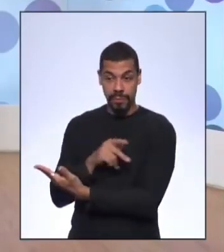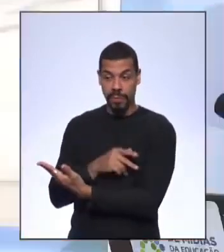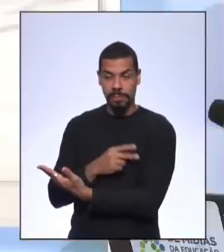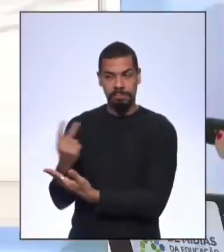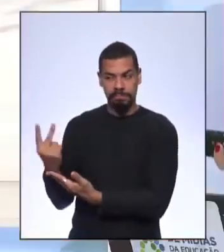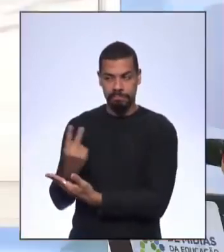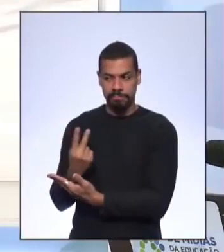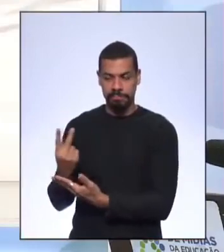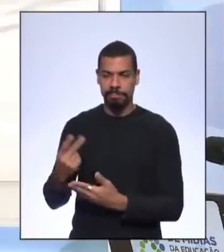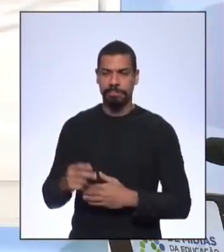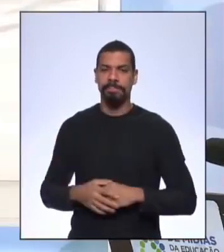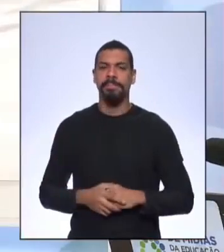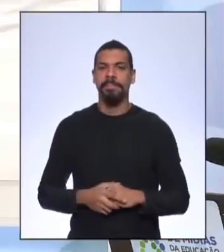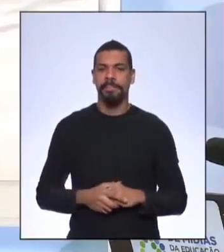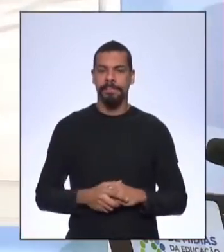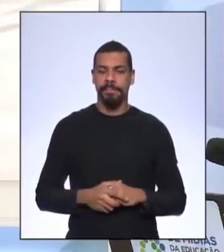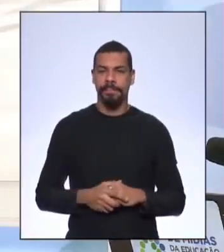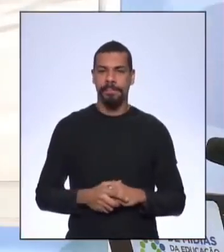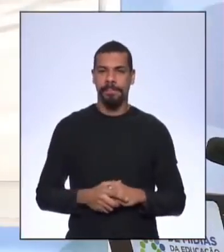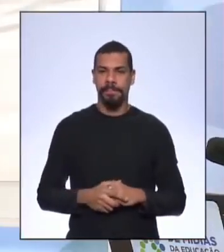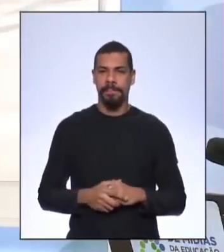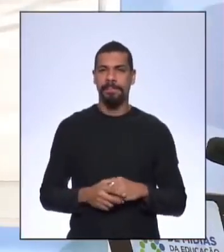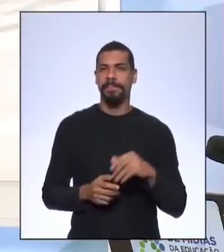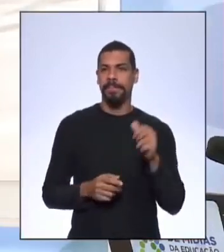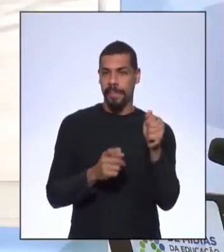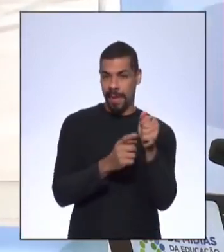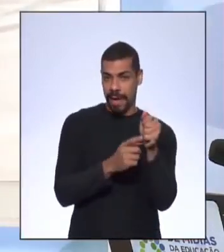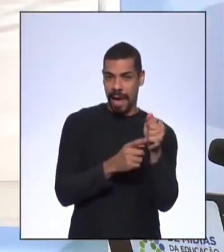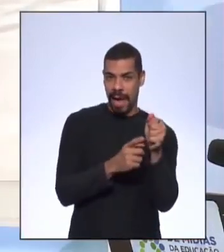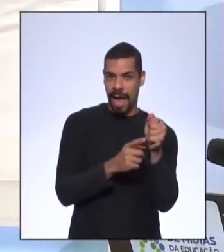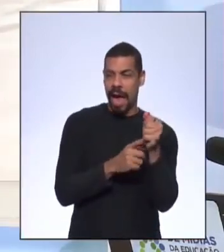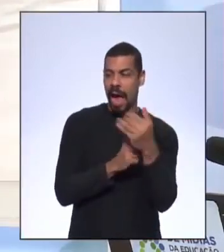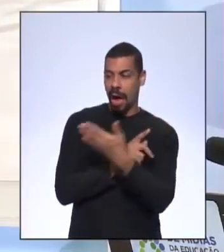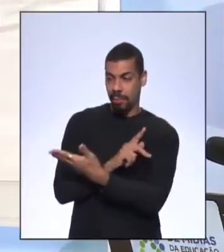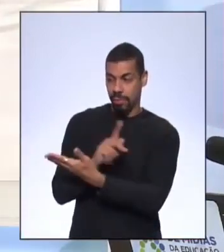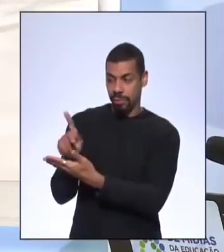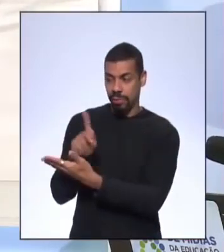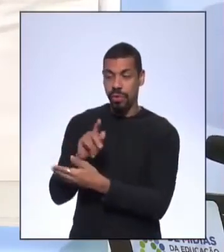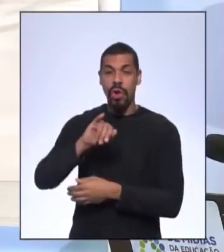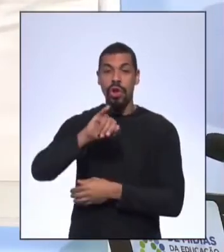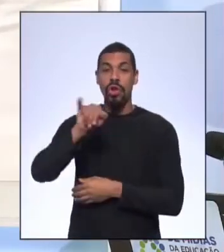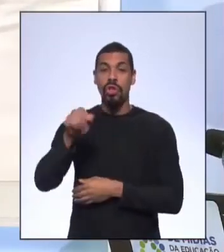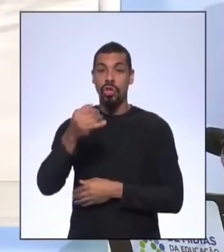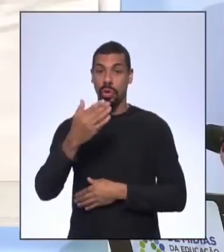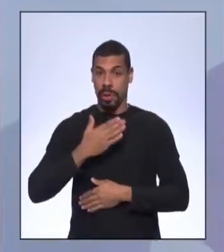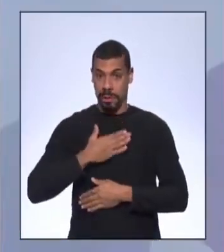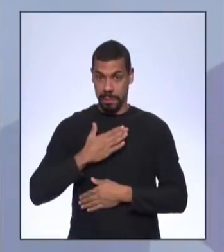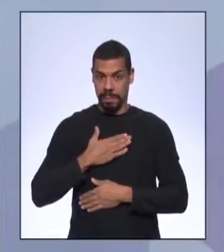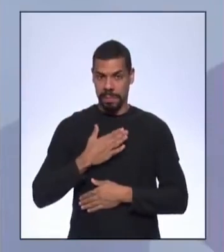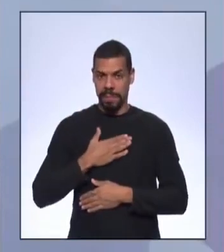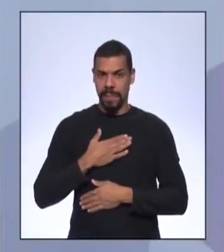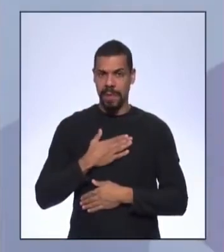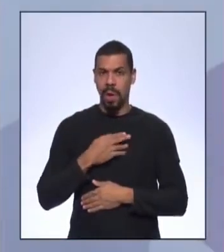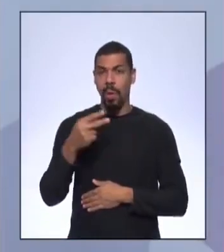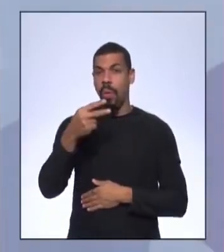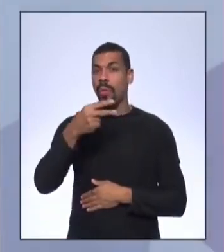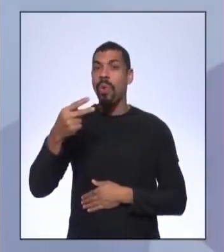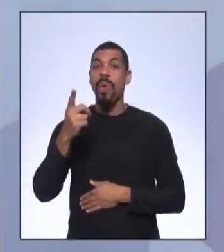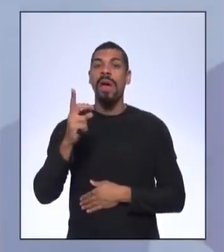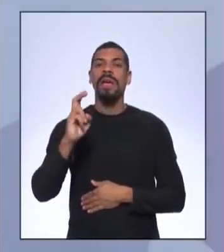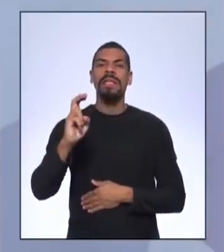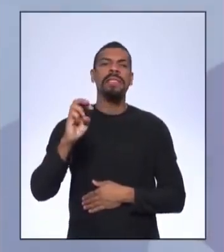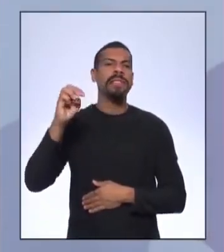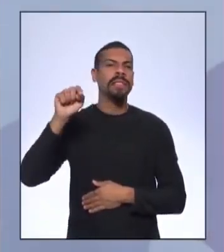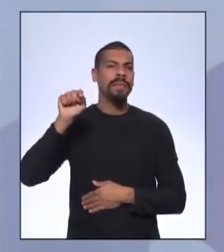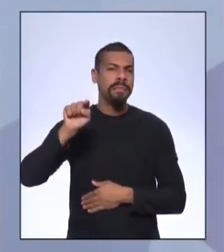a Alessandra mais o Jonas aqui, ó, tem que dar os 15.000. Beleza? Então,